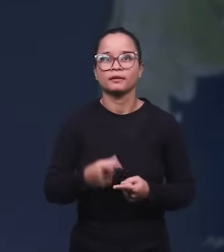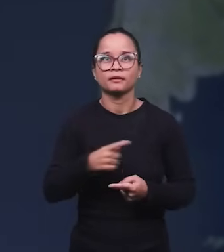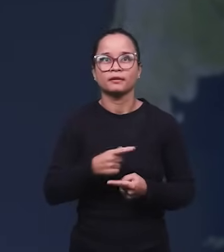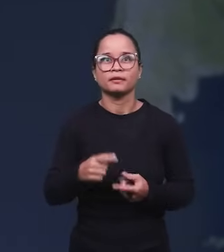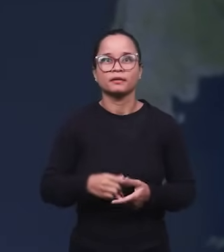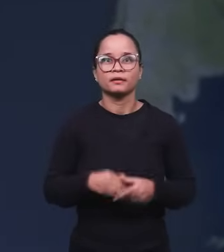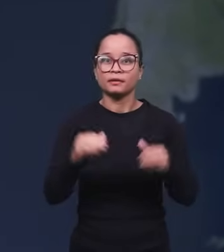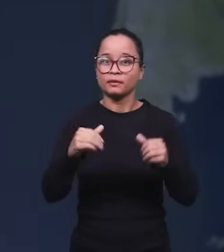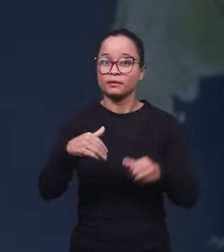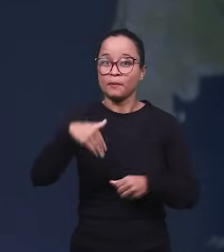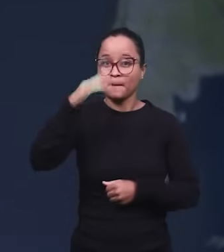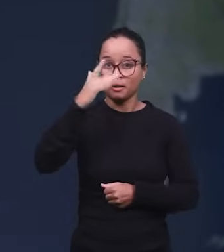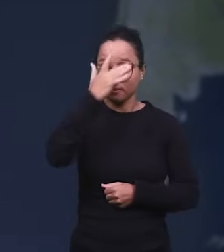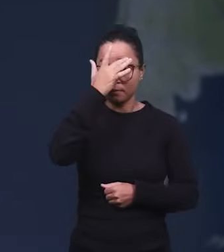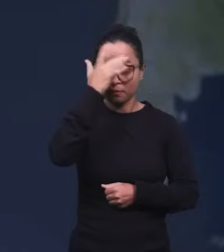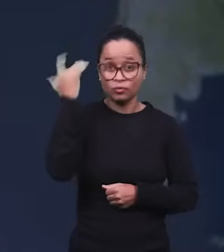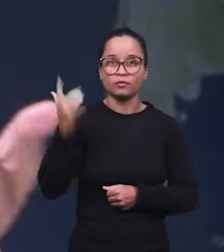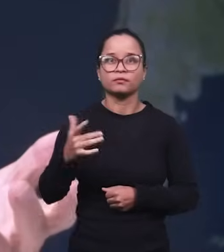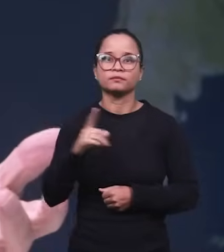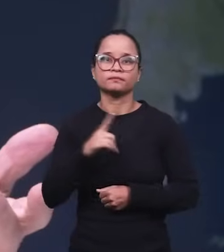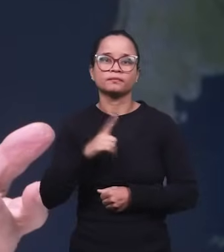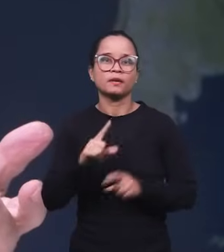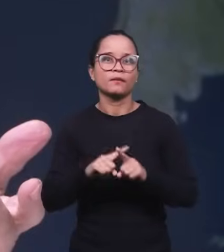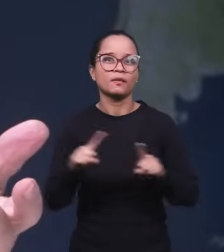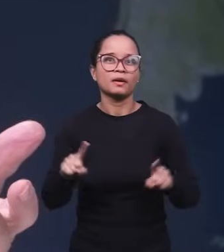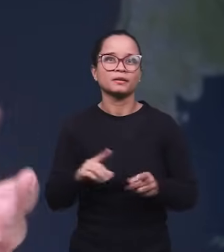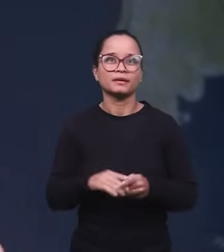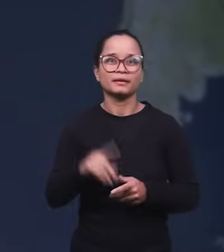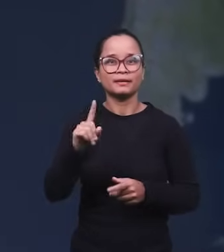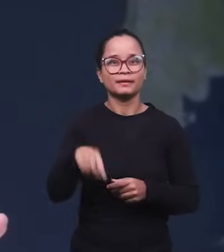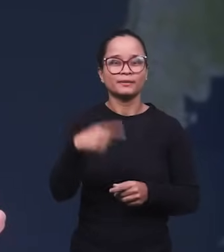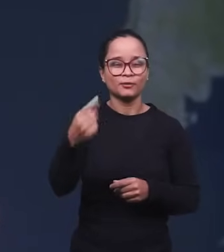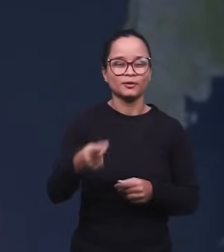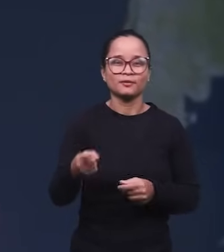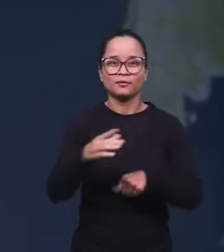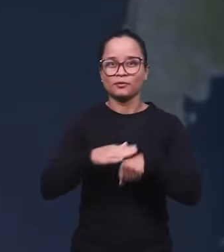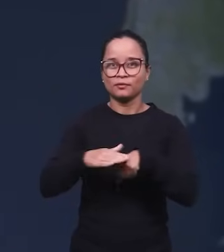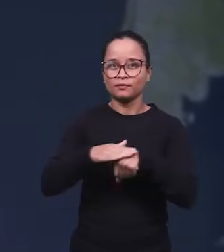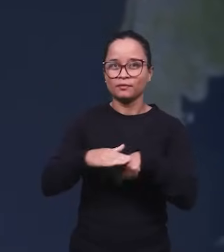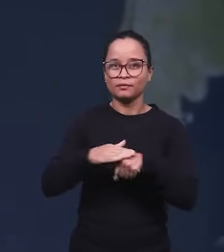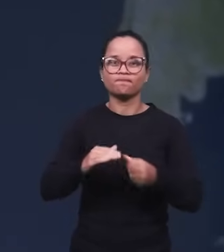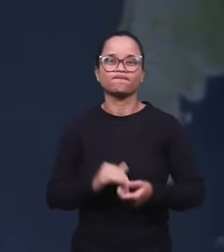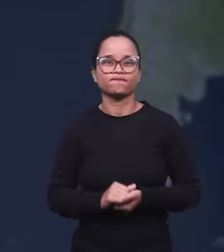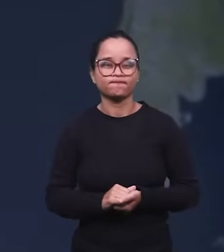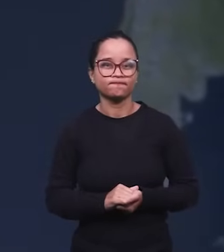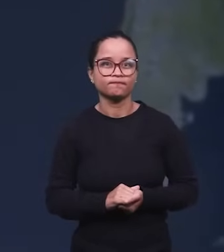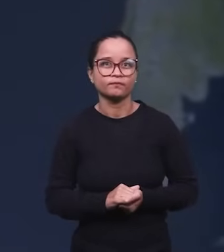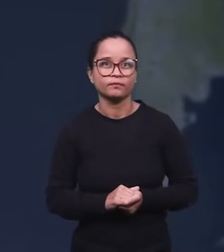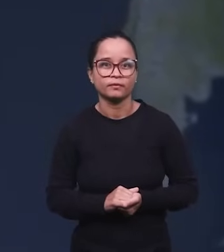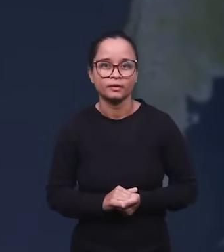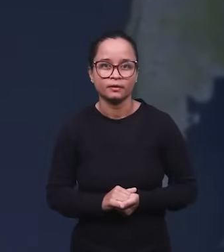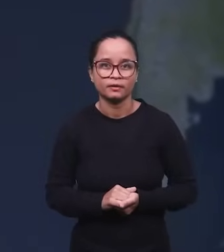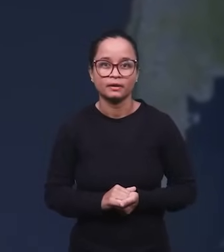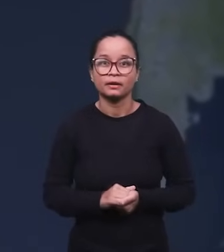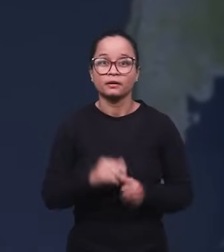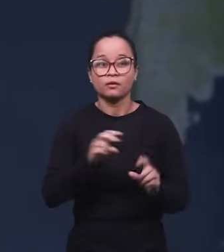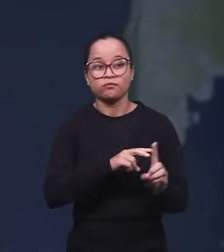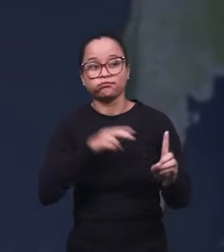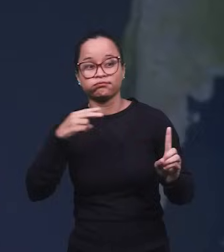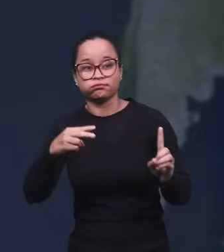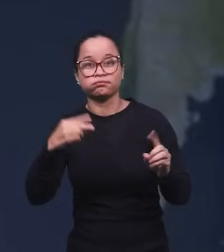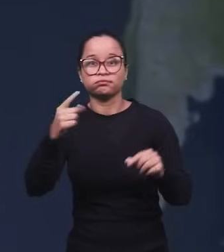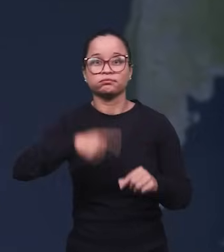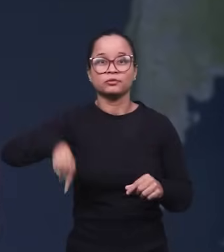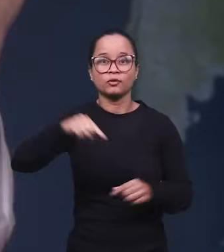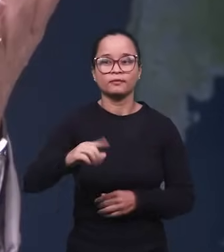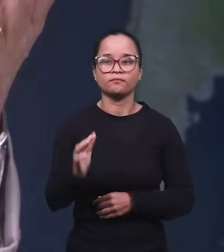porque o ideal era que nós tivéssemos um pouco mais de pessoas. Mas isso aí nós vamos falar sobre isso na questão de qual é a